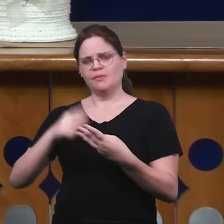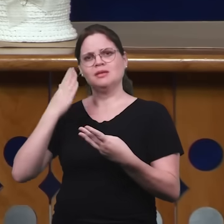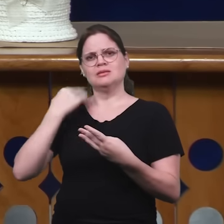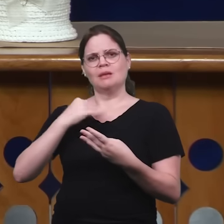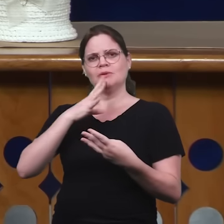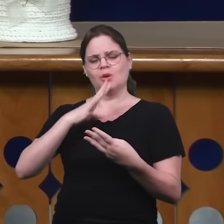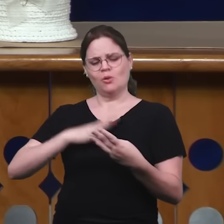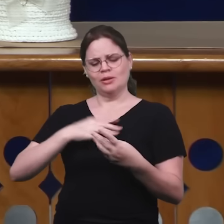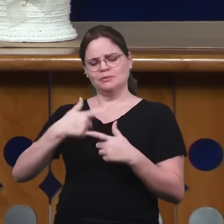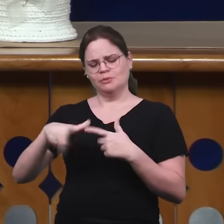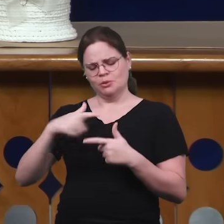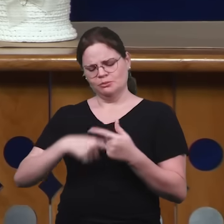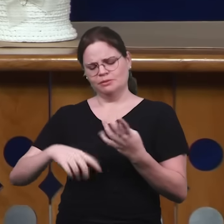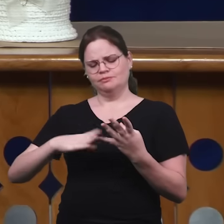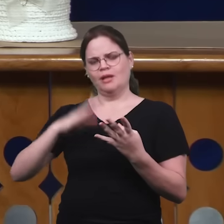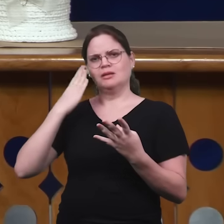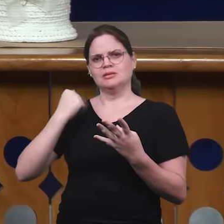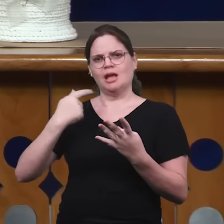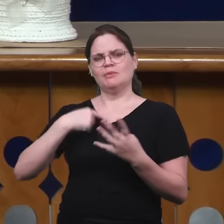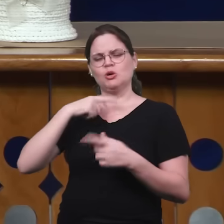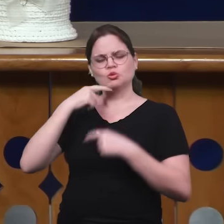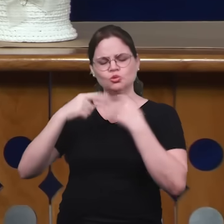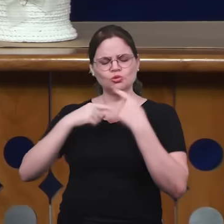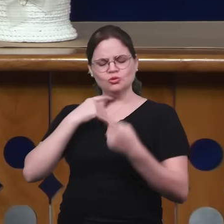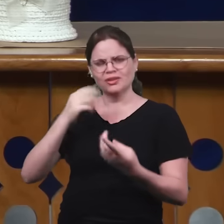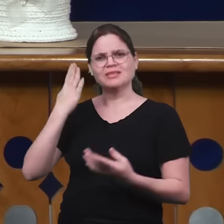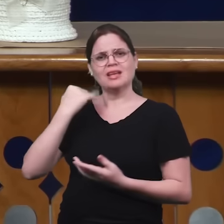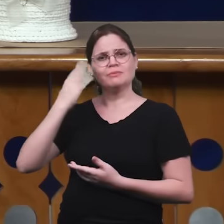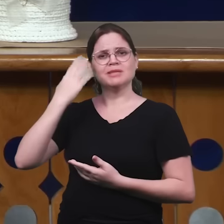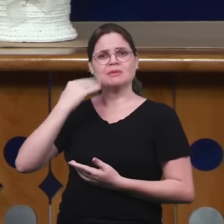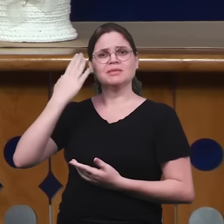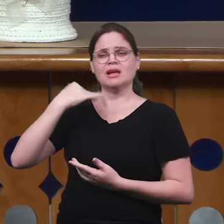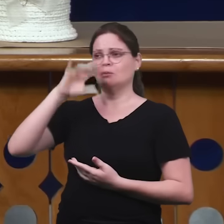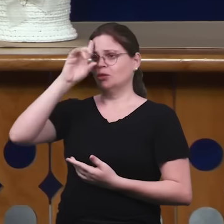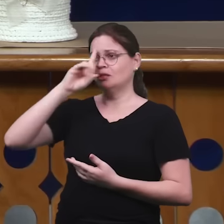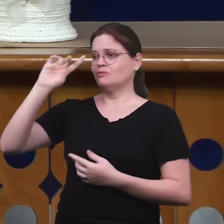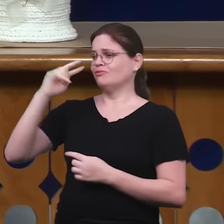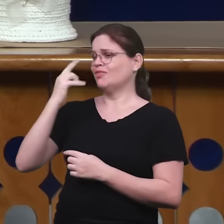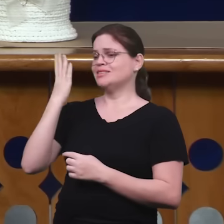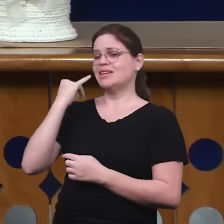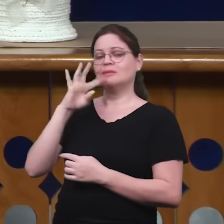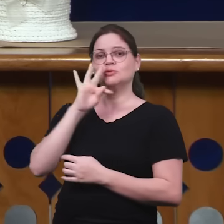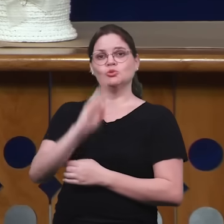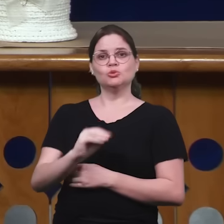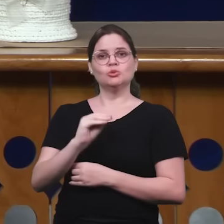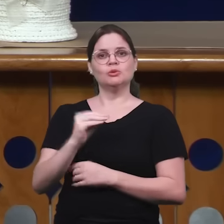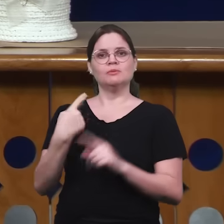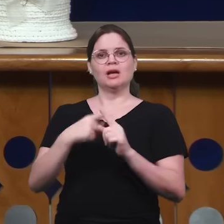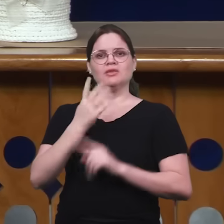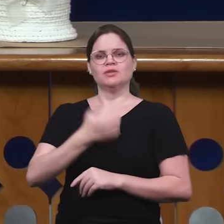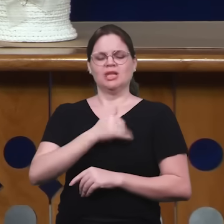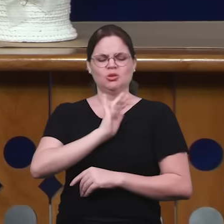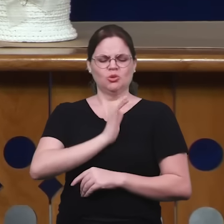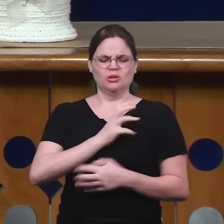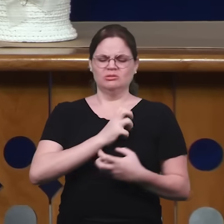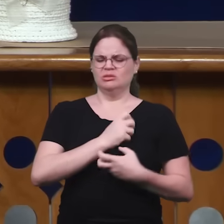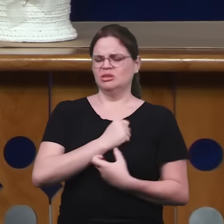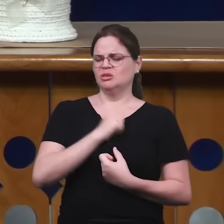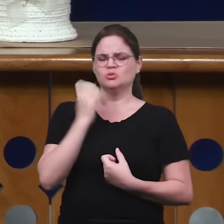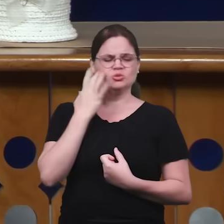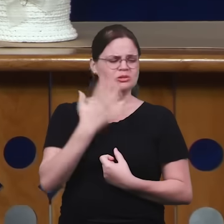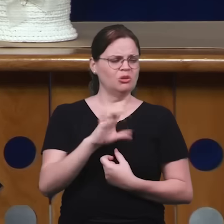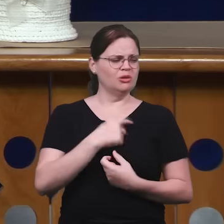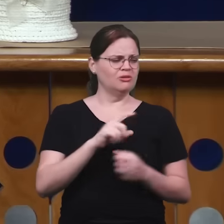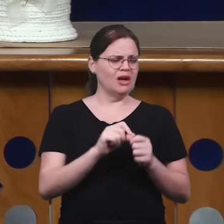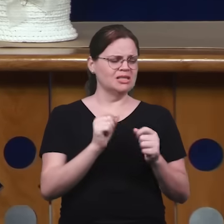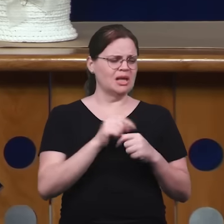nossos problemas, os nossos questionamentos, aquilo que muitas vezes sobe o coração e como fica amargurado sem saber o que